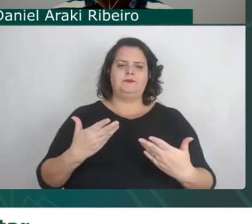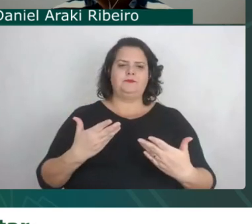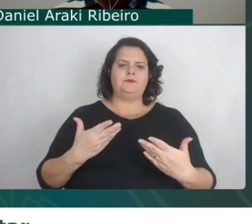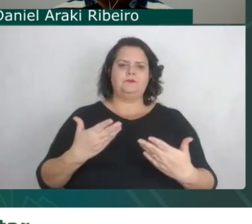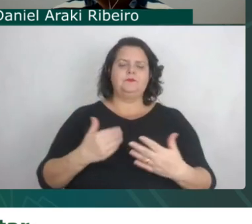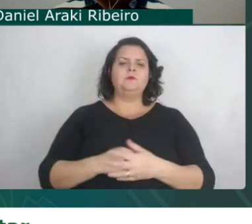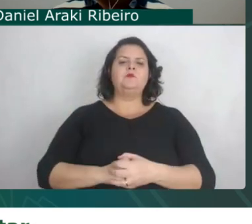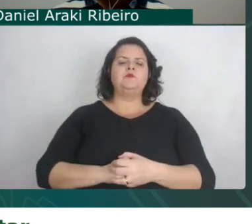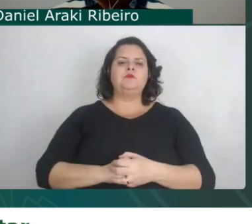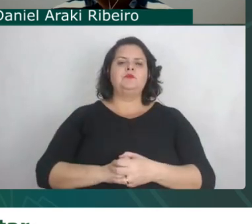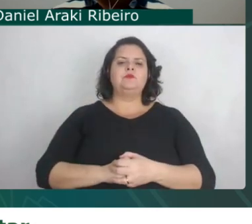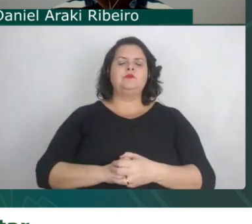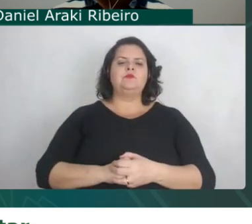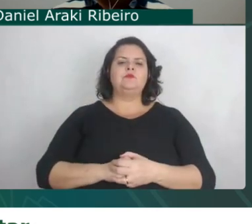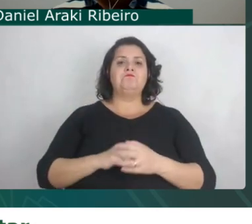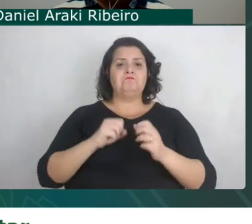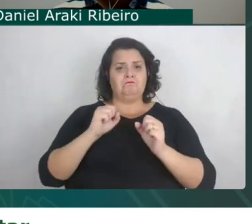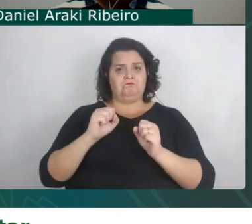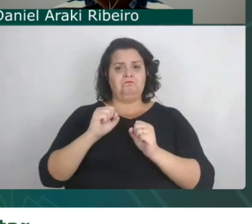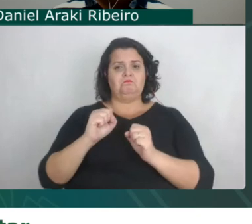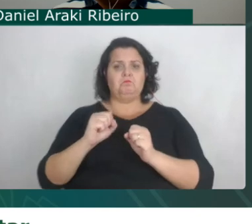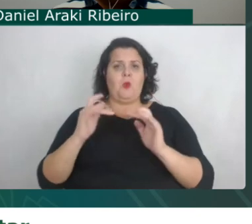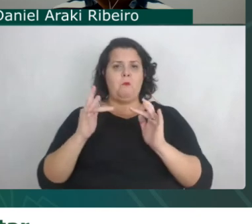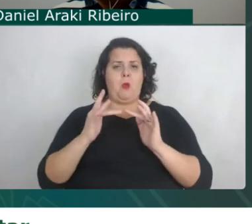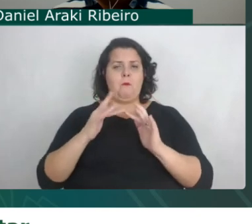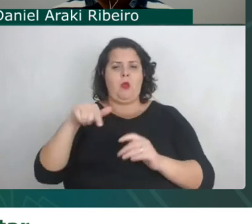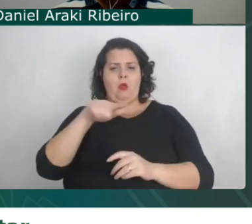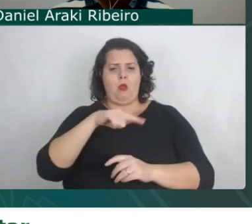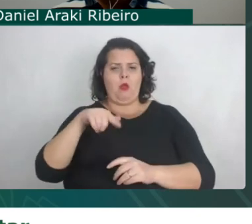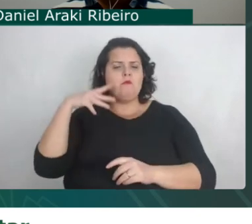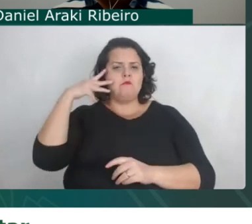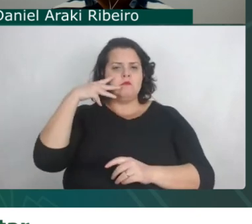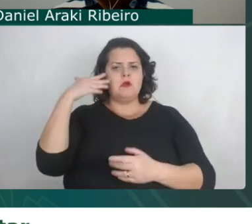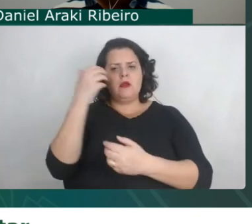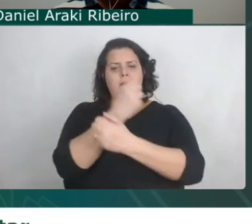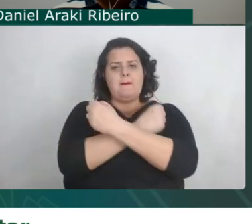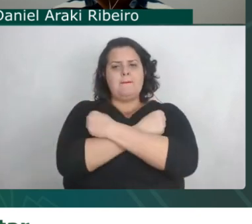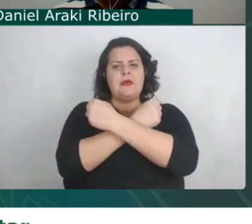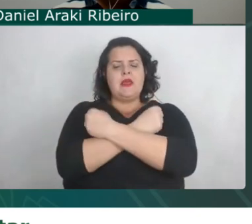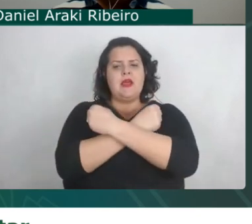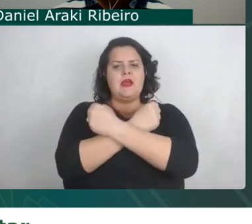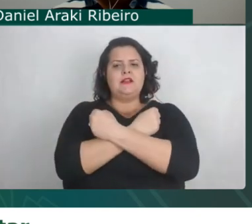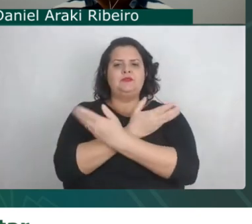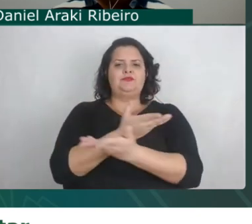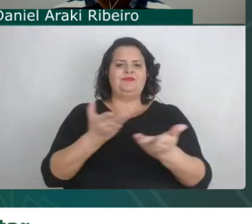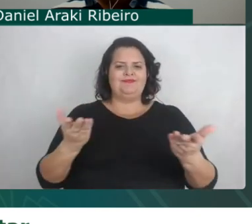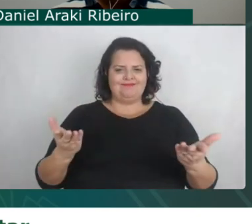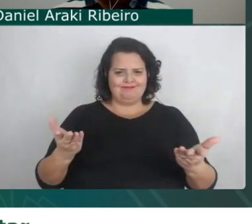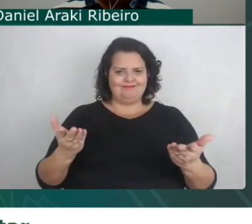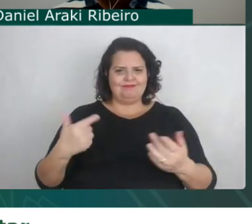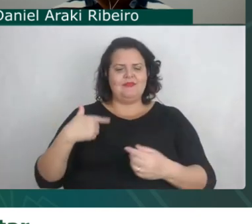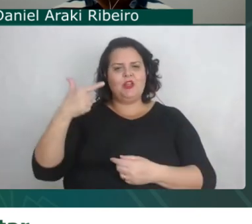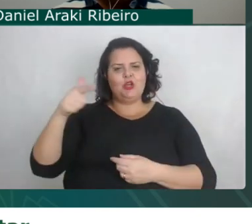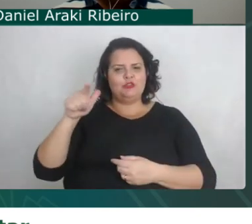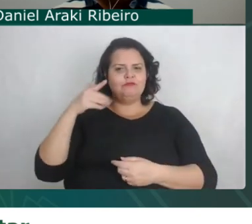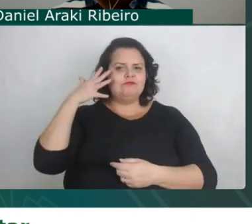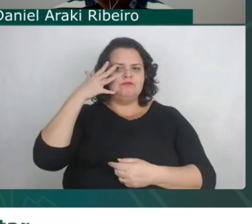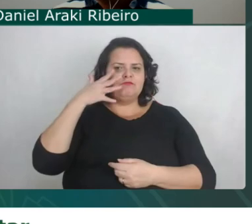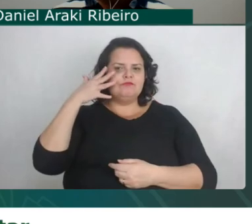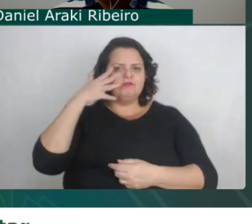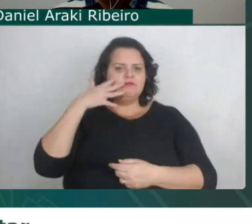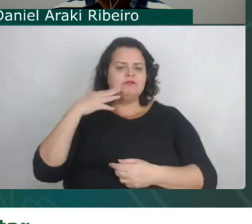palestrantes, podem entrar em contato com eles. Um abraço a todos, seguimos para a próxima palestra.